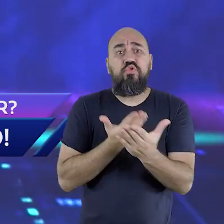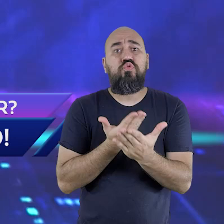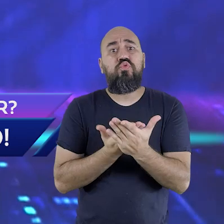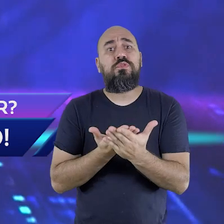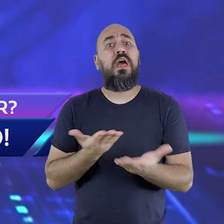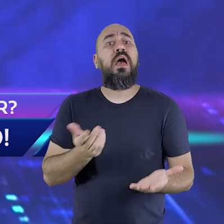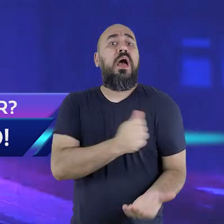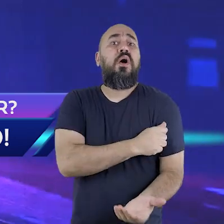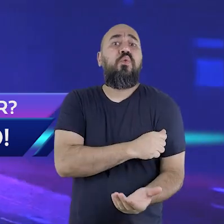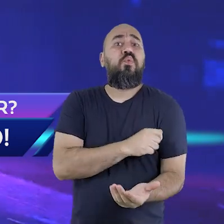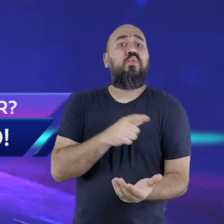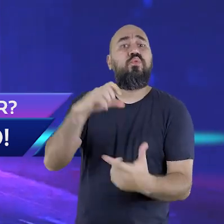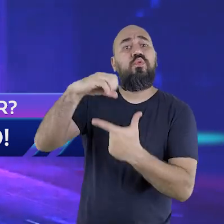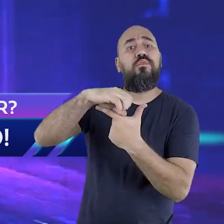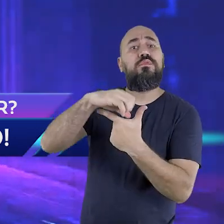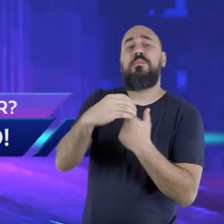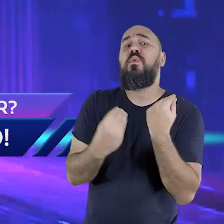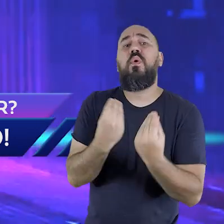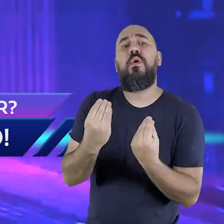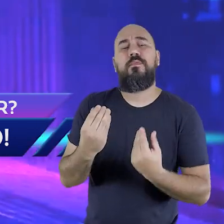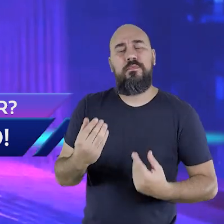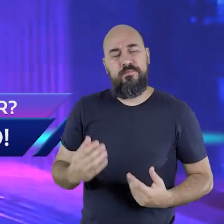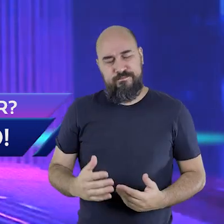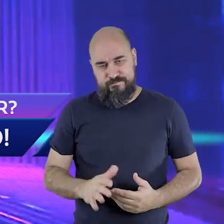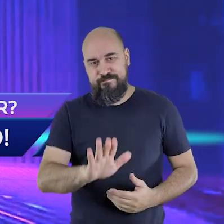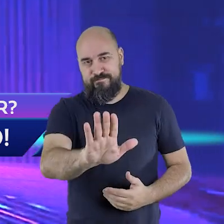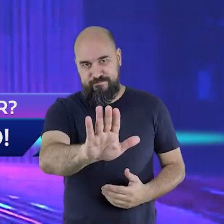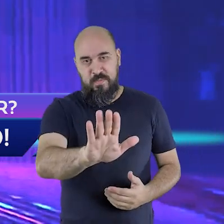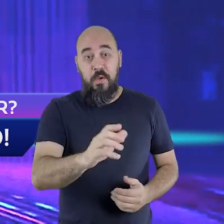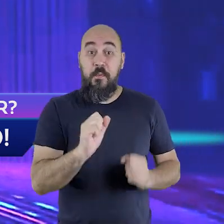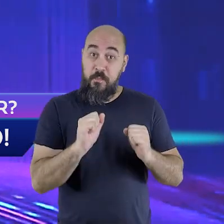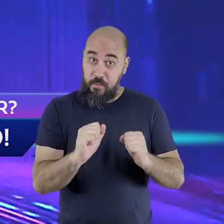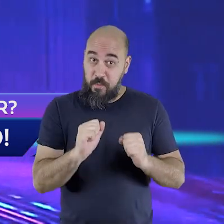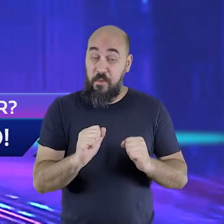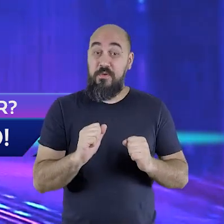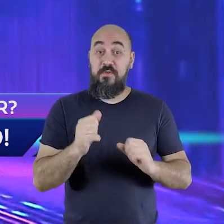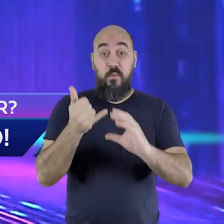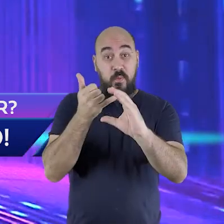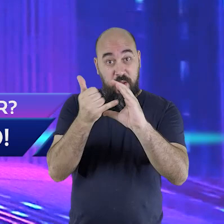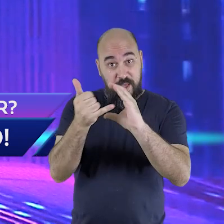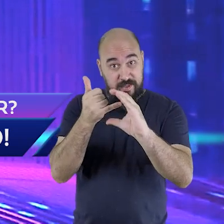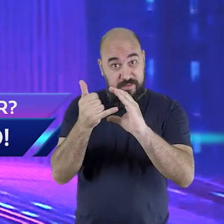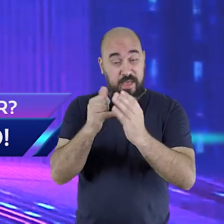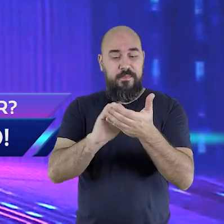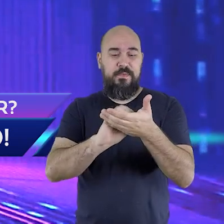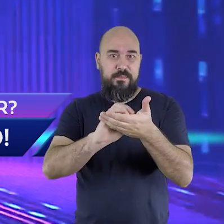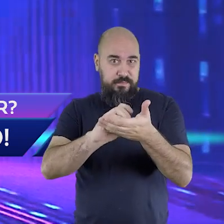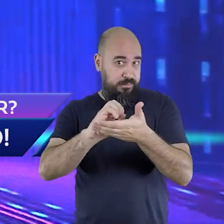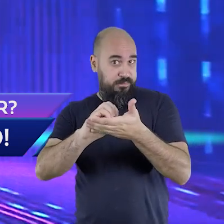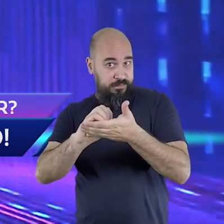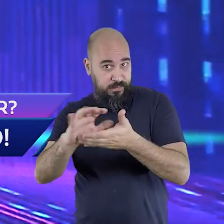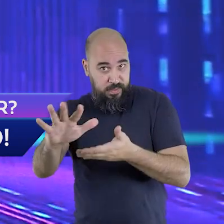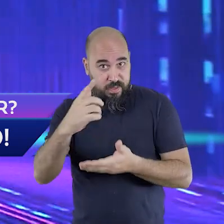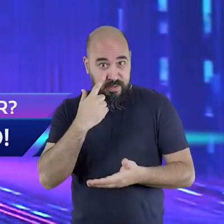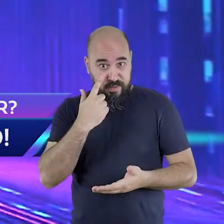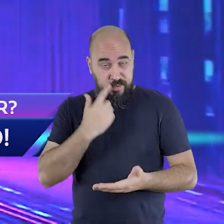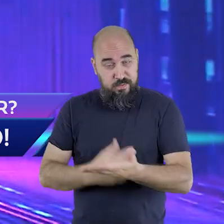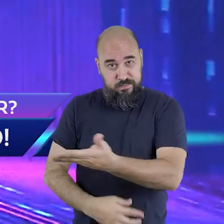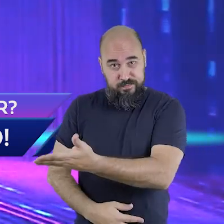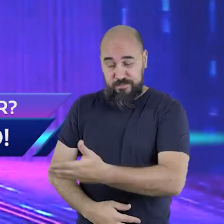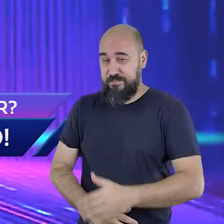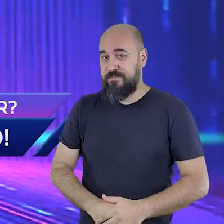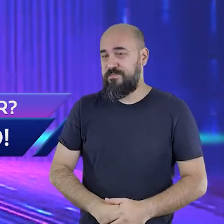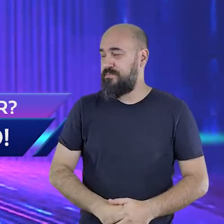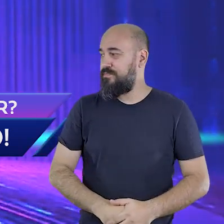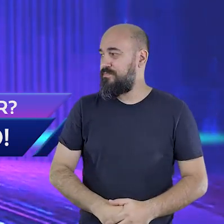bíblica? Você pode enviar uma mensagem para nós pelo WhatsApp no número 12 98244